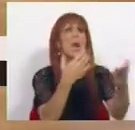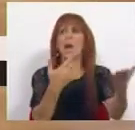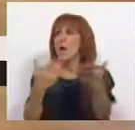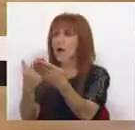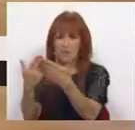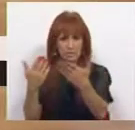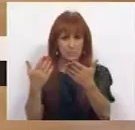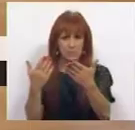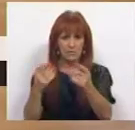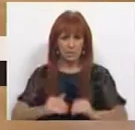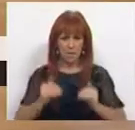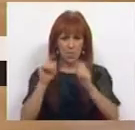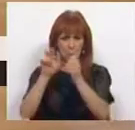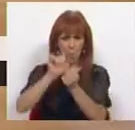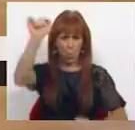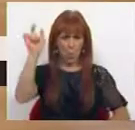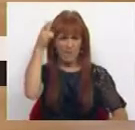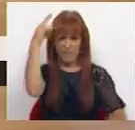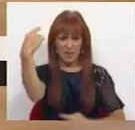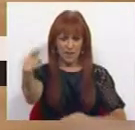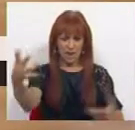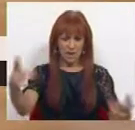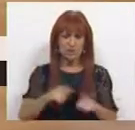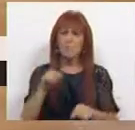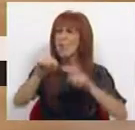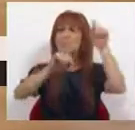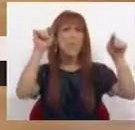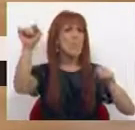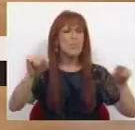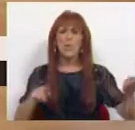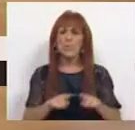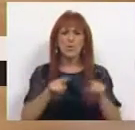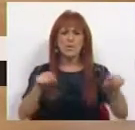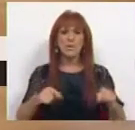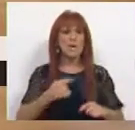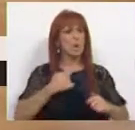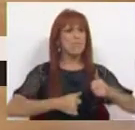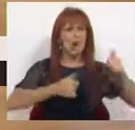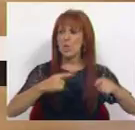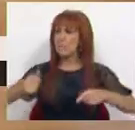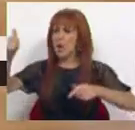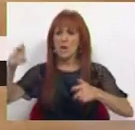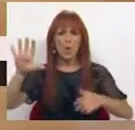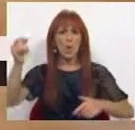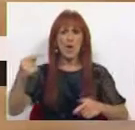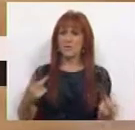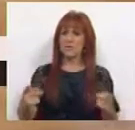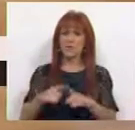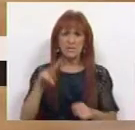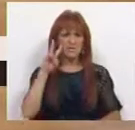emprego, altamente qualificado, percorre todos os passos sendo o melhor, e só quando